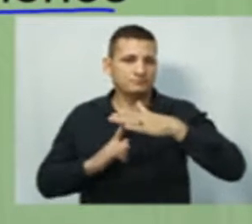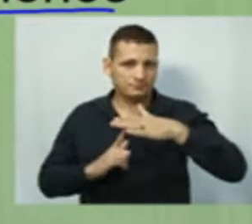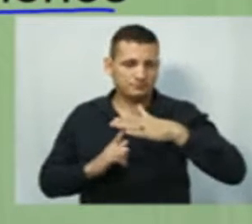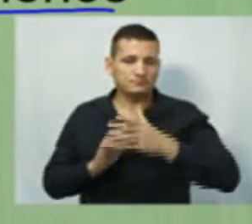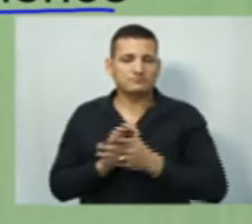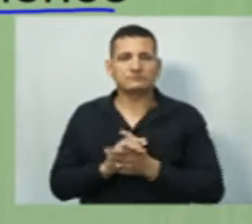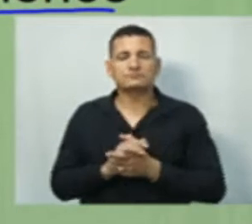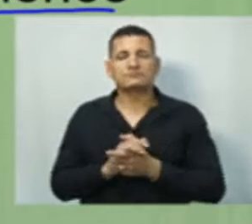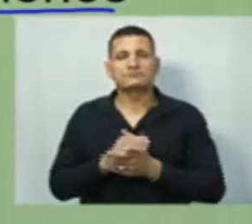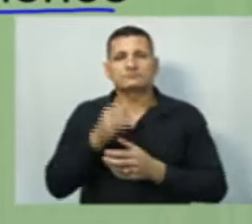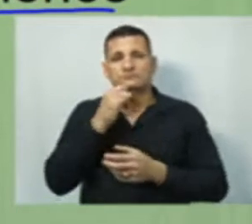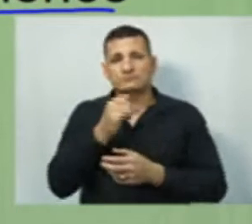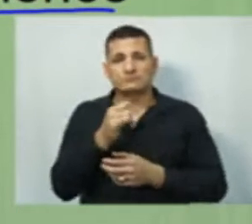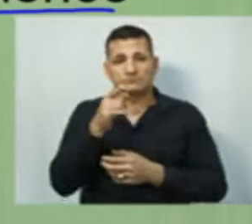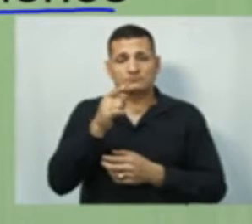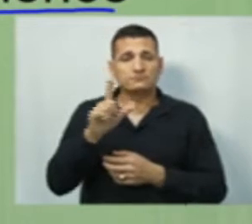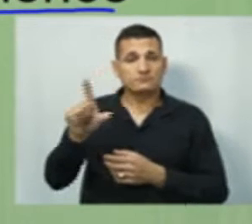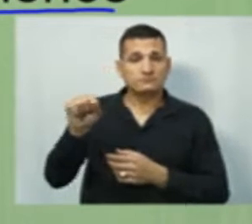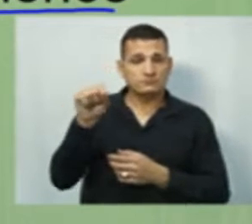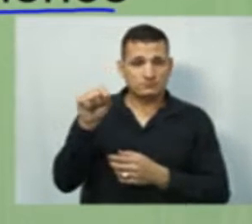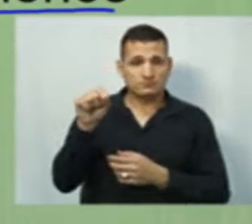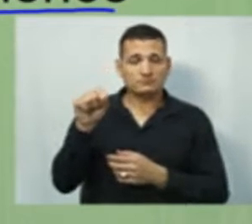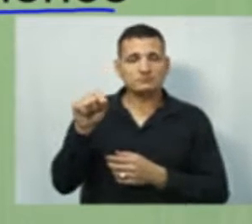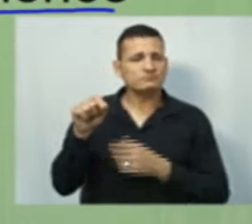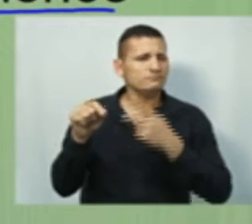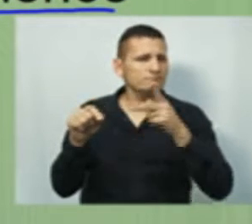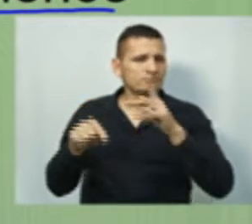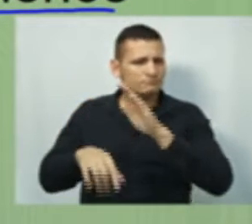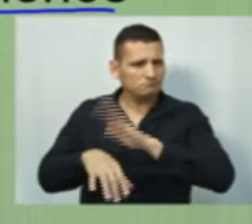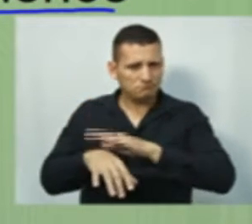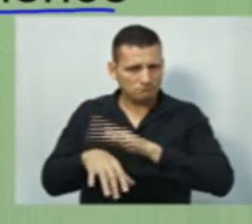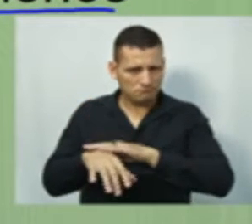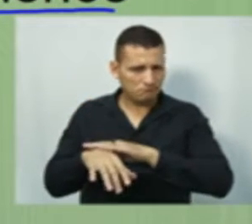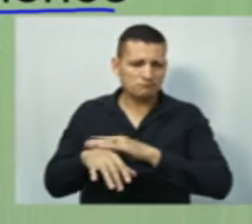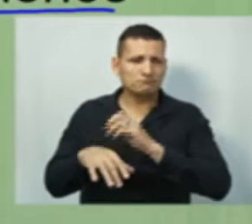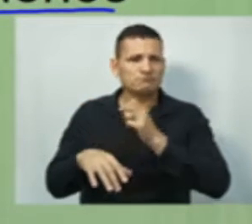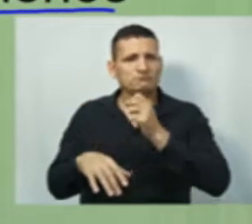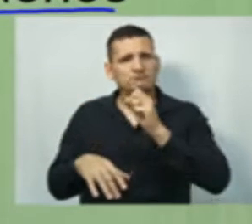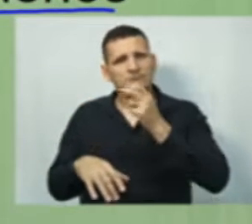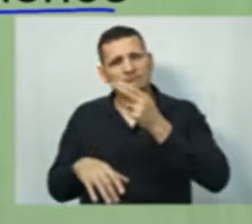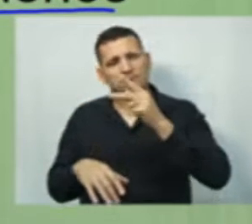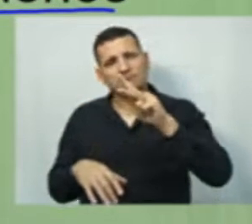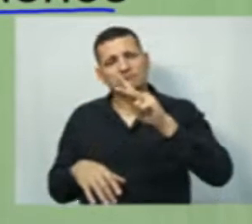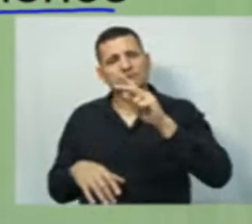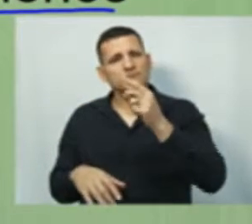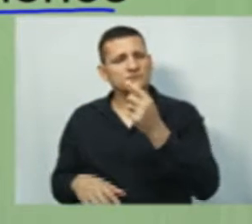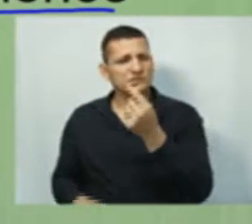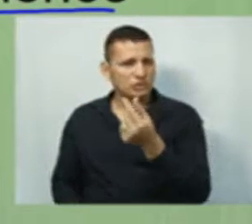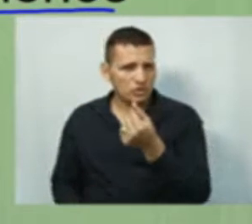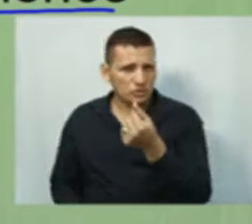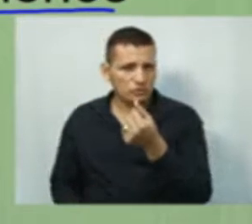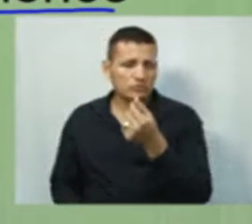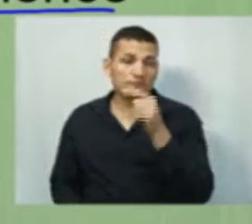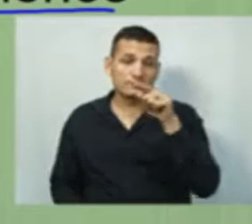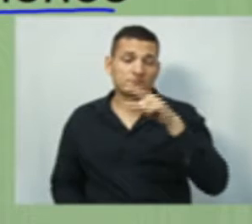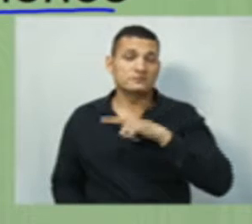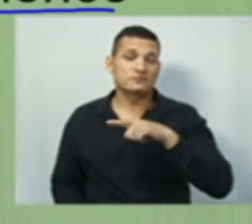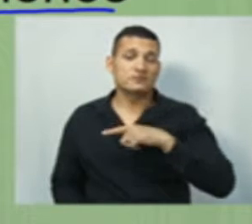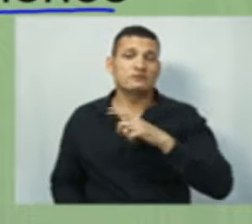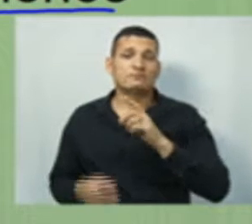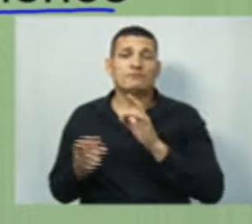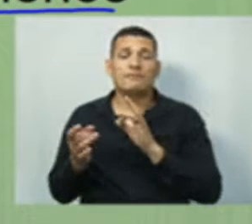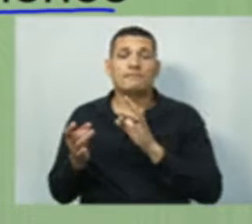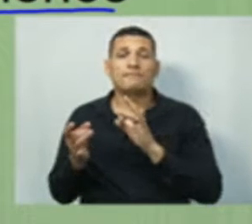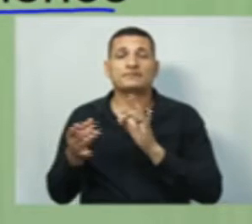quando você escolhe gastar o seu tempo, ou o seu dinheiro, ou a sua dedicação em algo, você está abandonando todas as